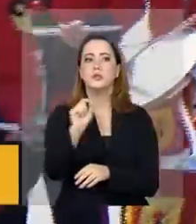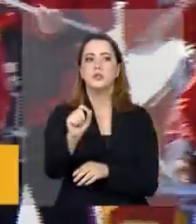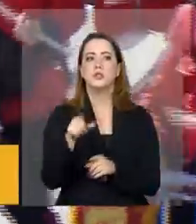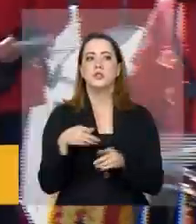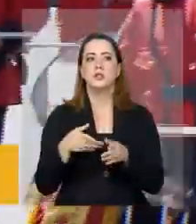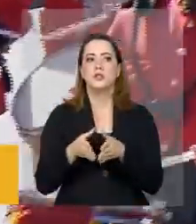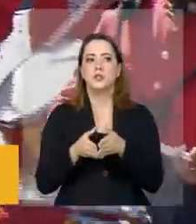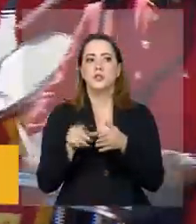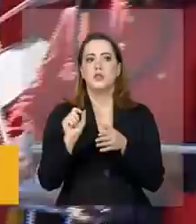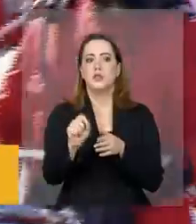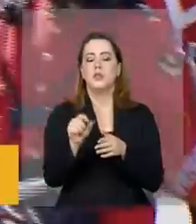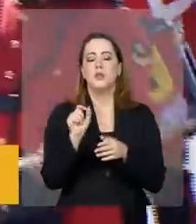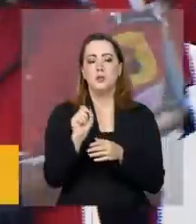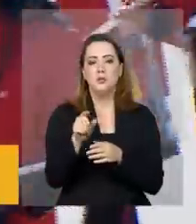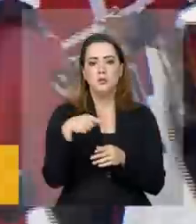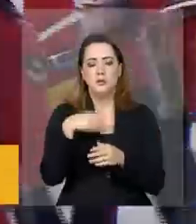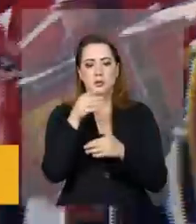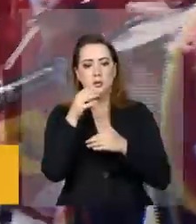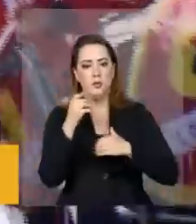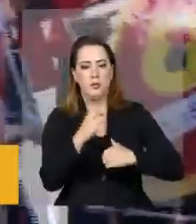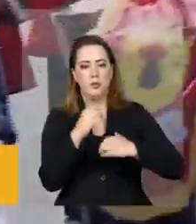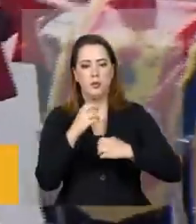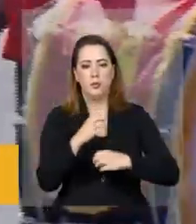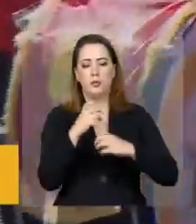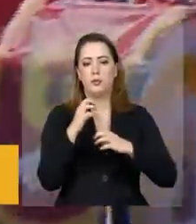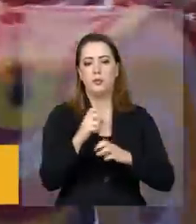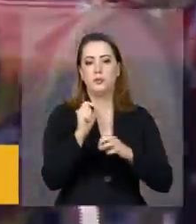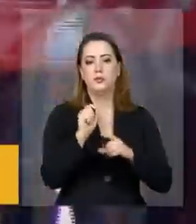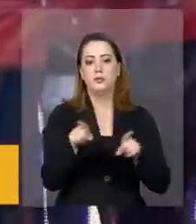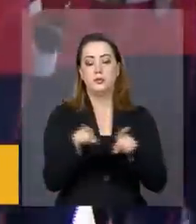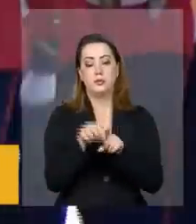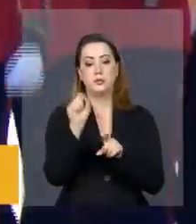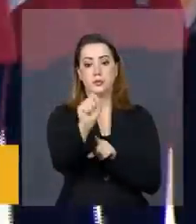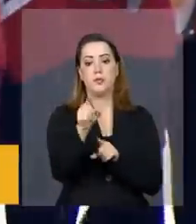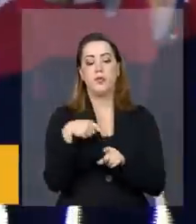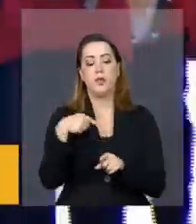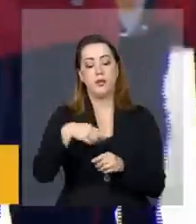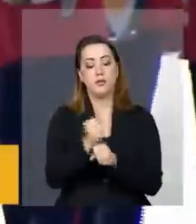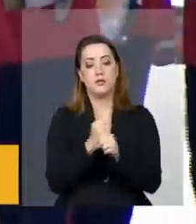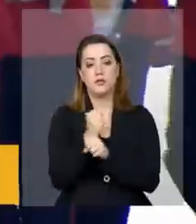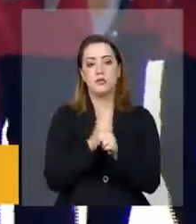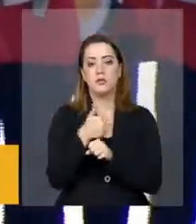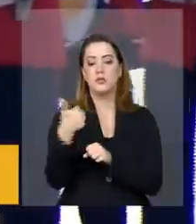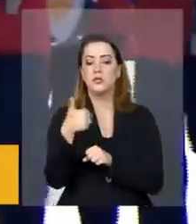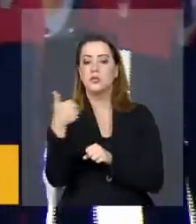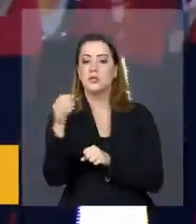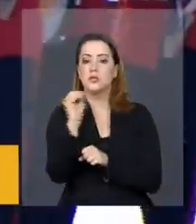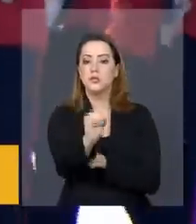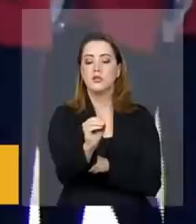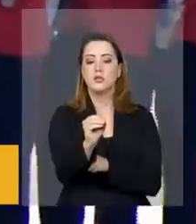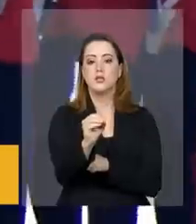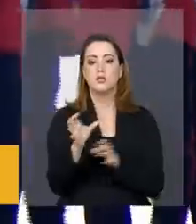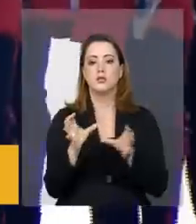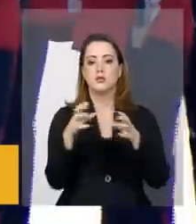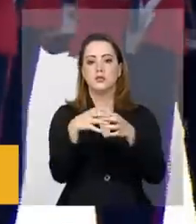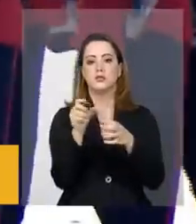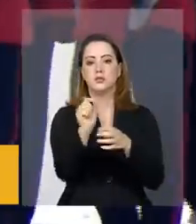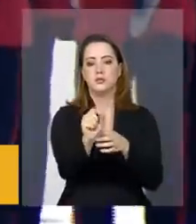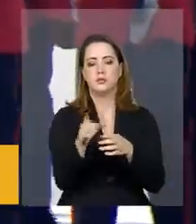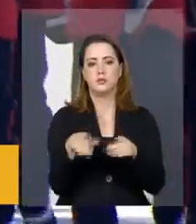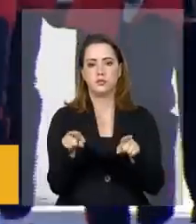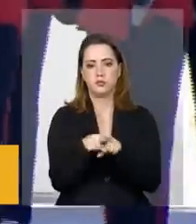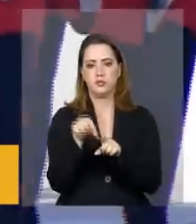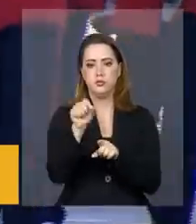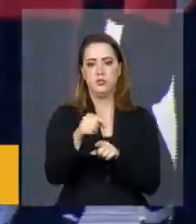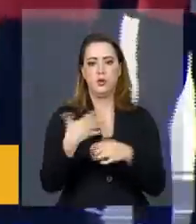as gaitas escocesas, né, também chamadas de gaitas de fole. Esse ano ela está vindo com 110 componentes, com seu